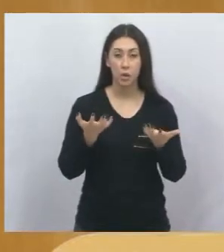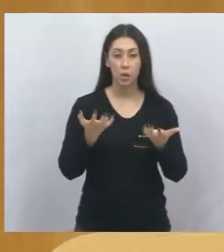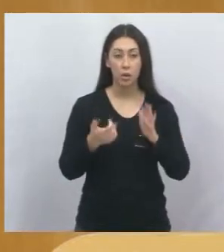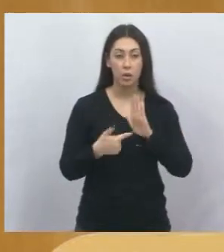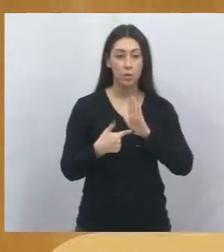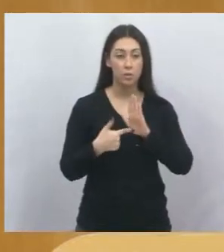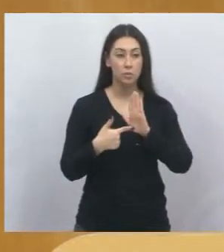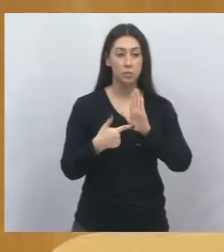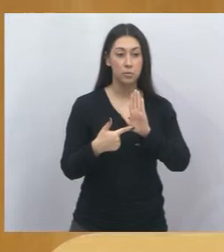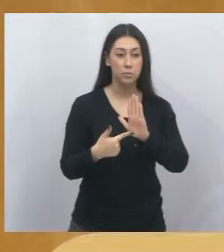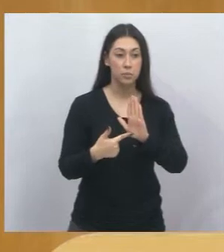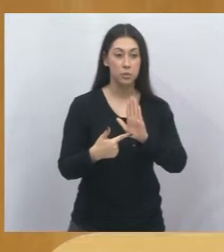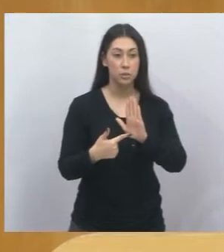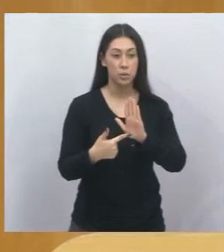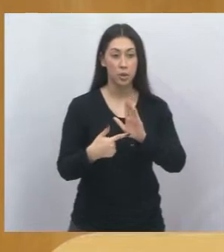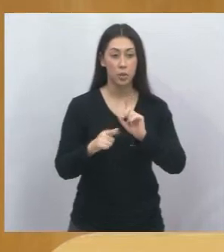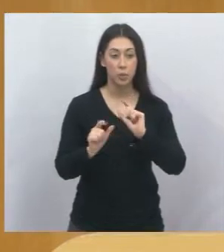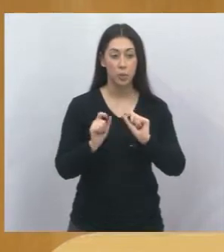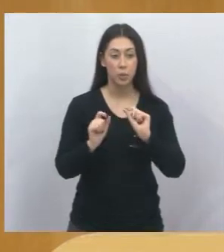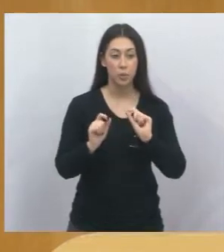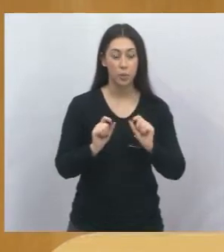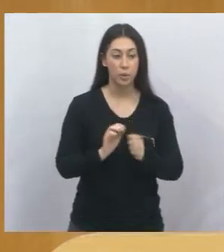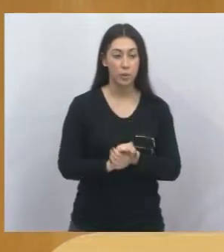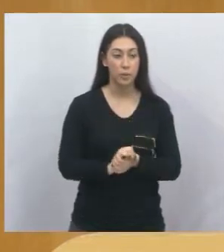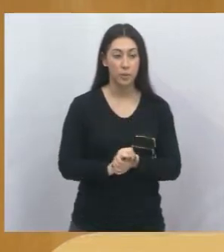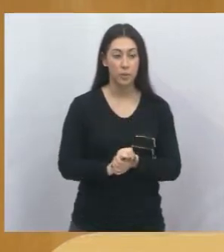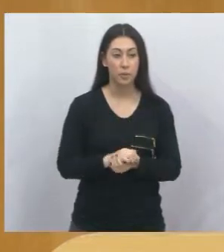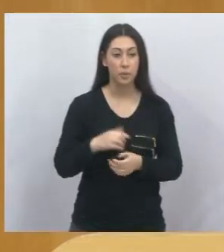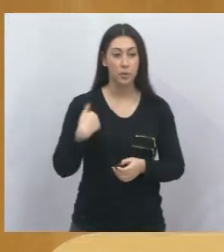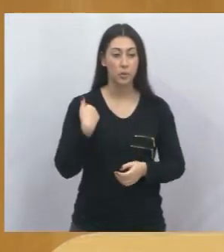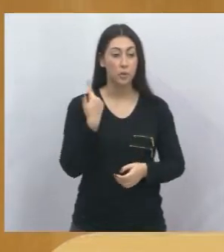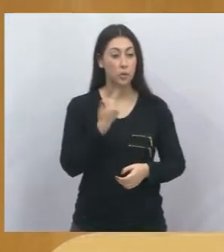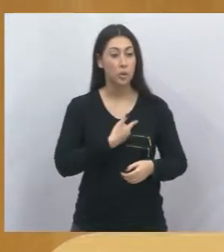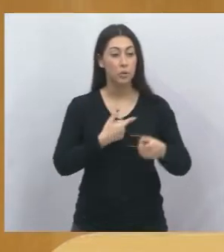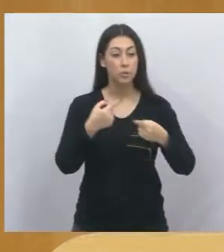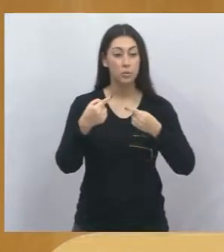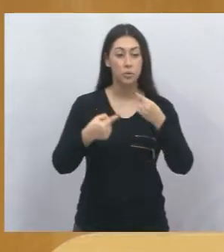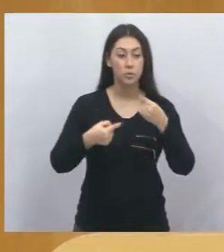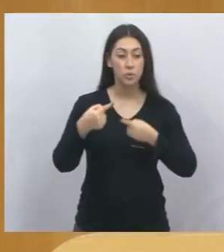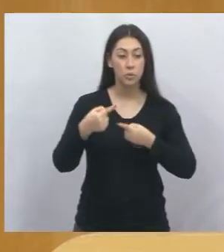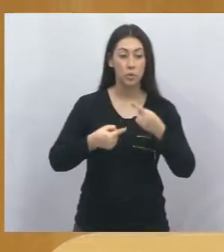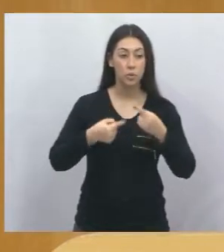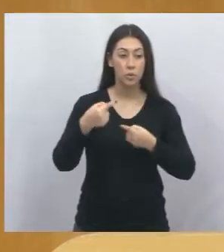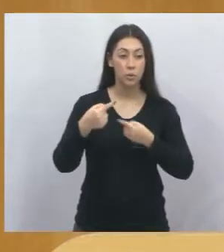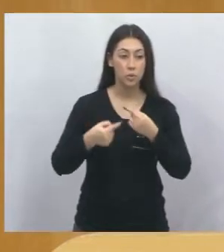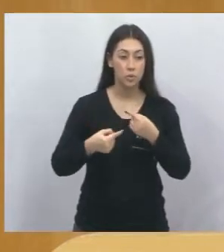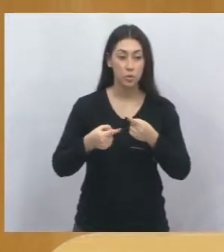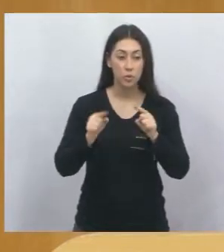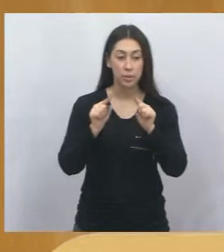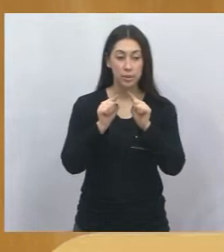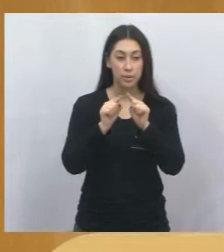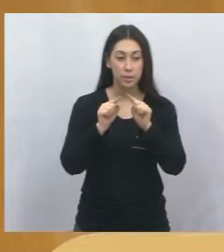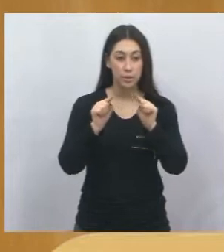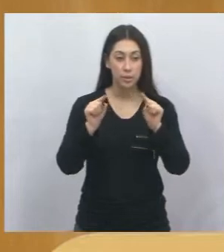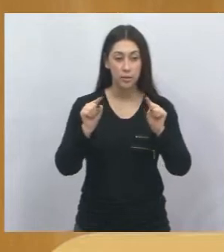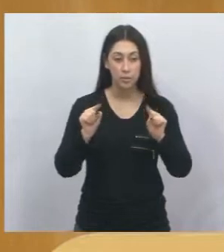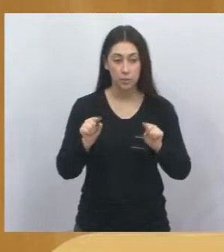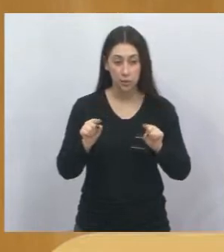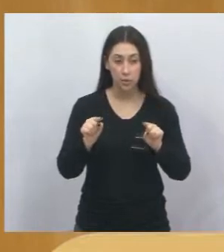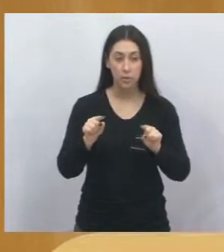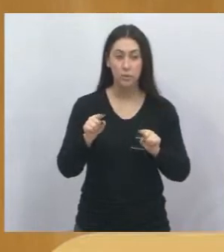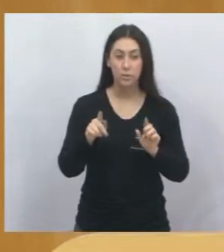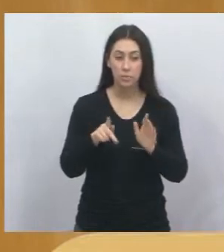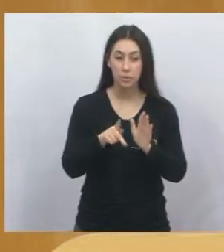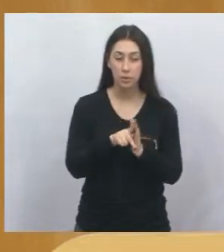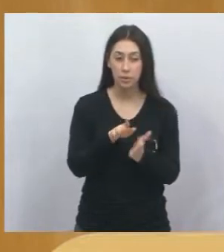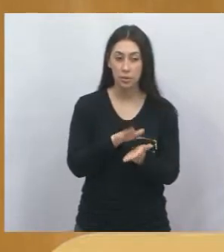colocar, então, que nós estamos, primeiramente, tratando somente dos servidores